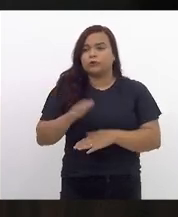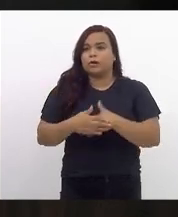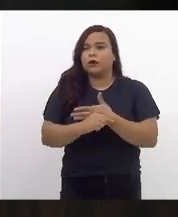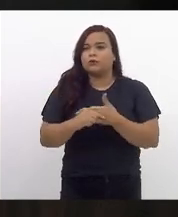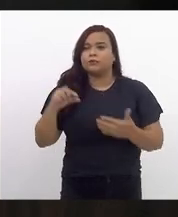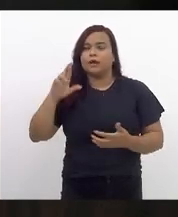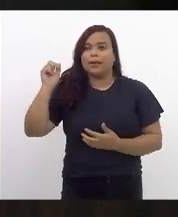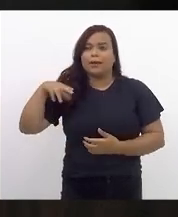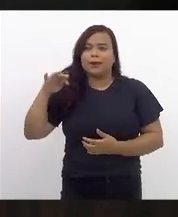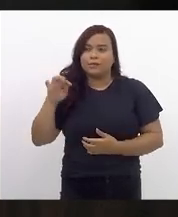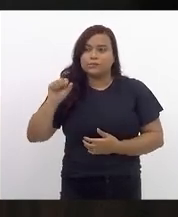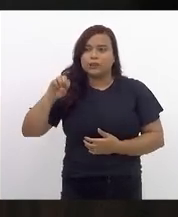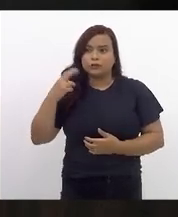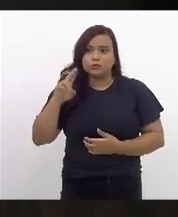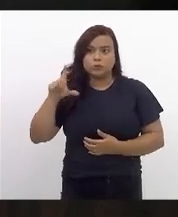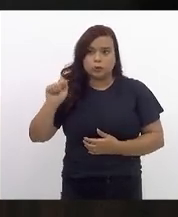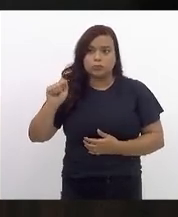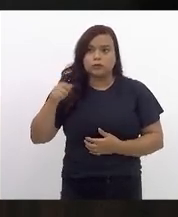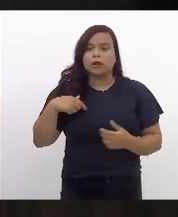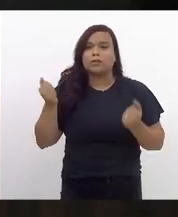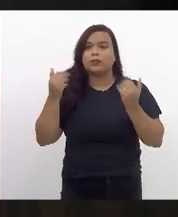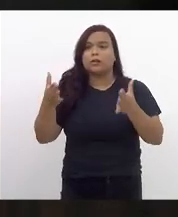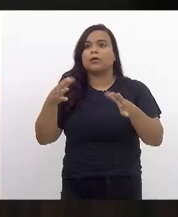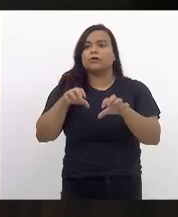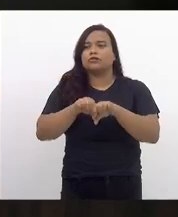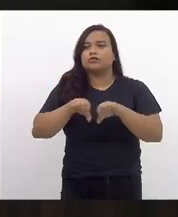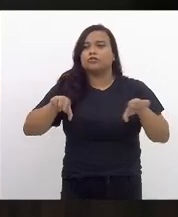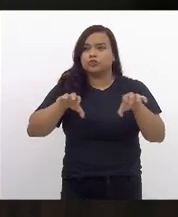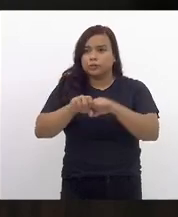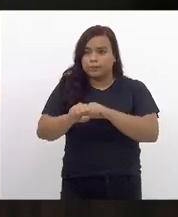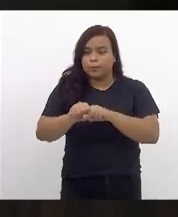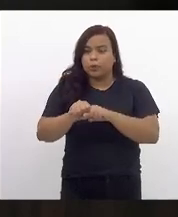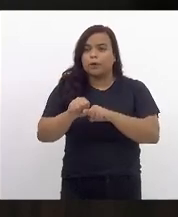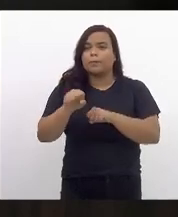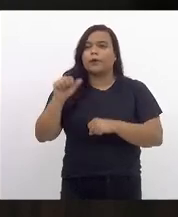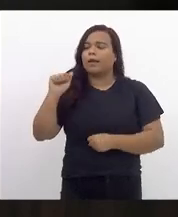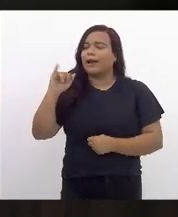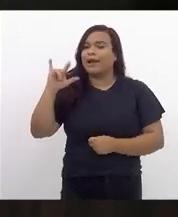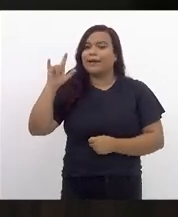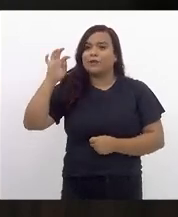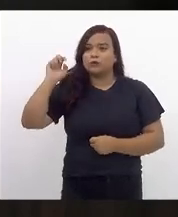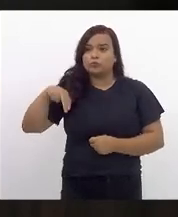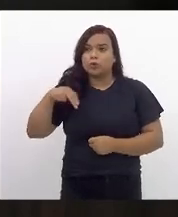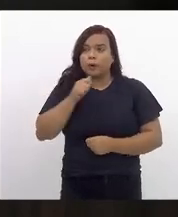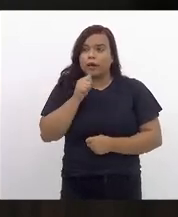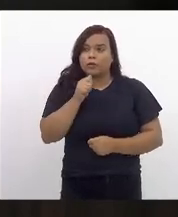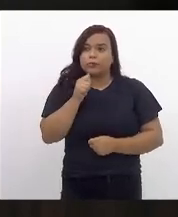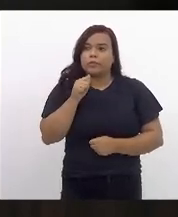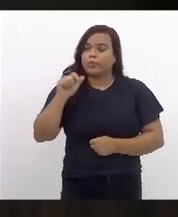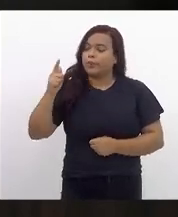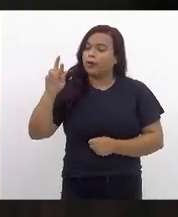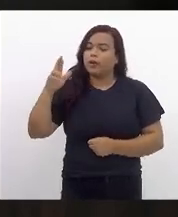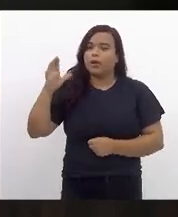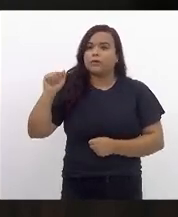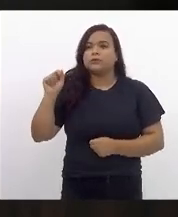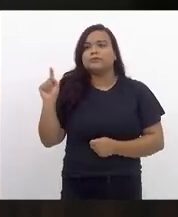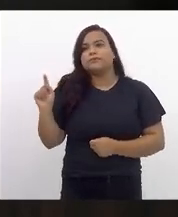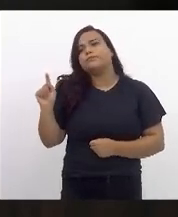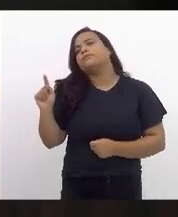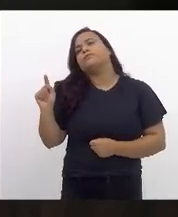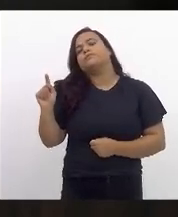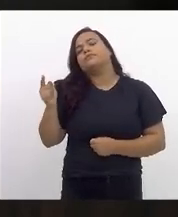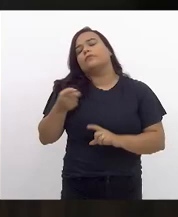o diploma Abdias do Nascimento ao ator Ailton Graça. Parecida Comissão de Normas Internas e Proposições Externas, favorável, relator deputado Chico